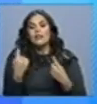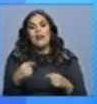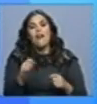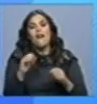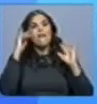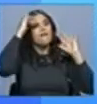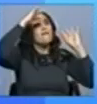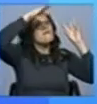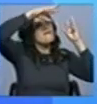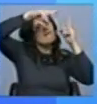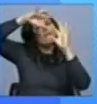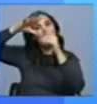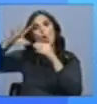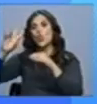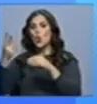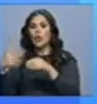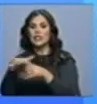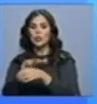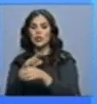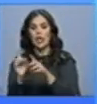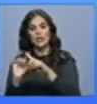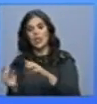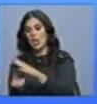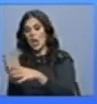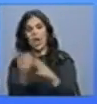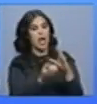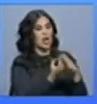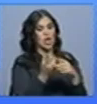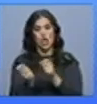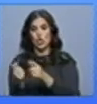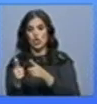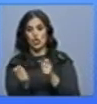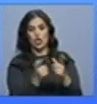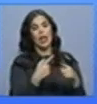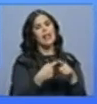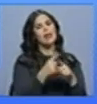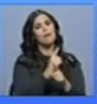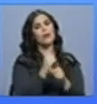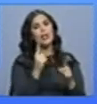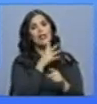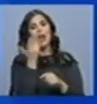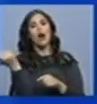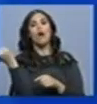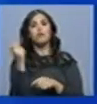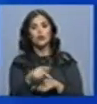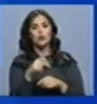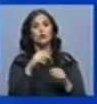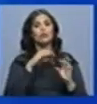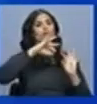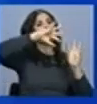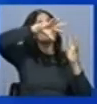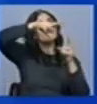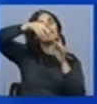Láctea com duas alturas diferentes da formação de estrelas. O interessante também deste estudo é que diz-nos que o que aconteceu na nossa galáxia muito